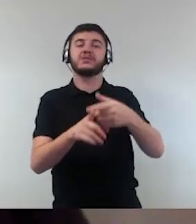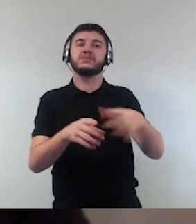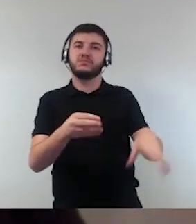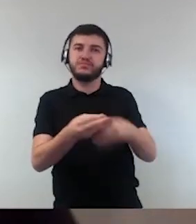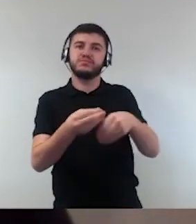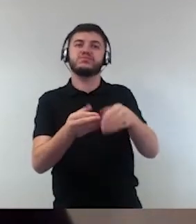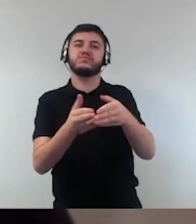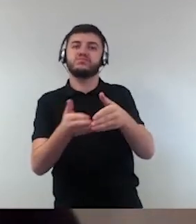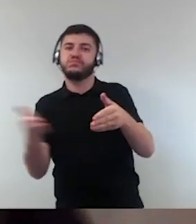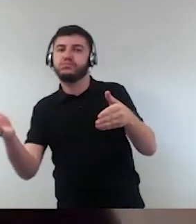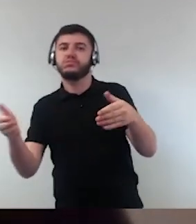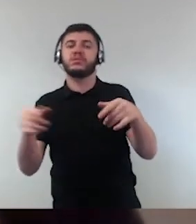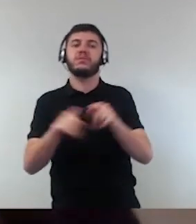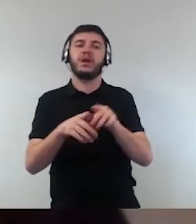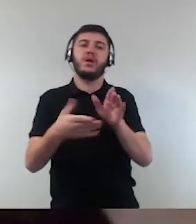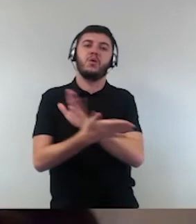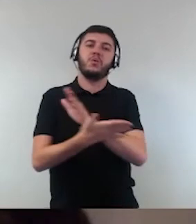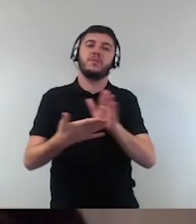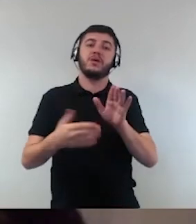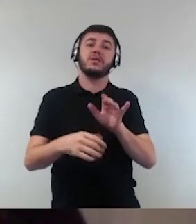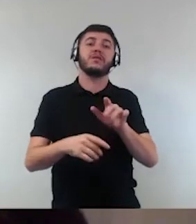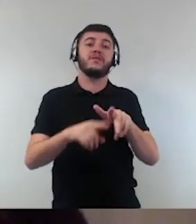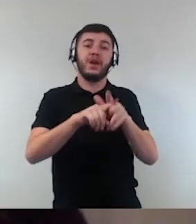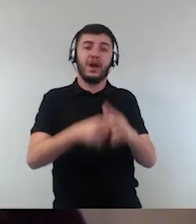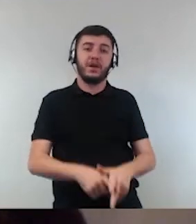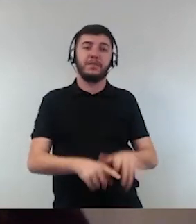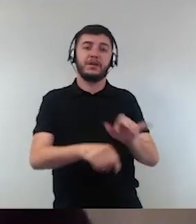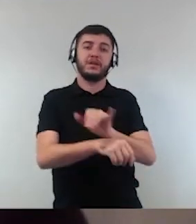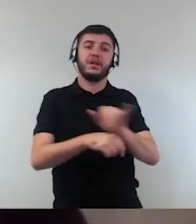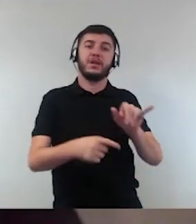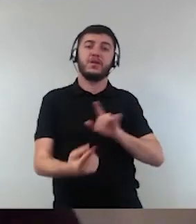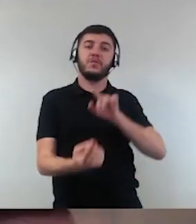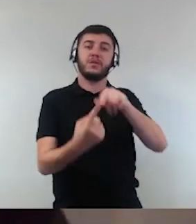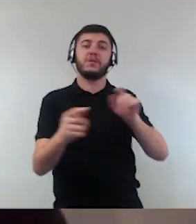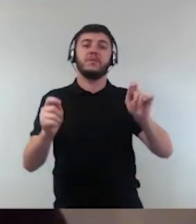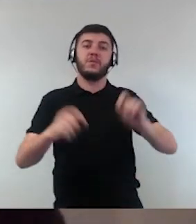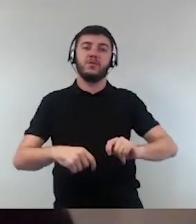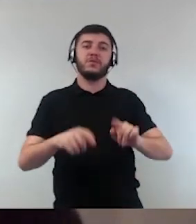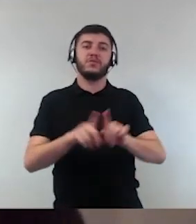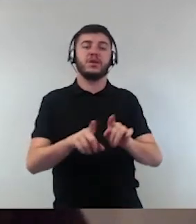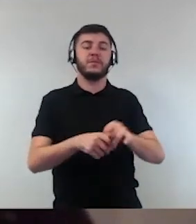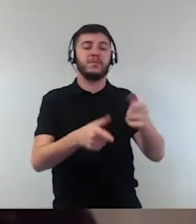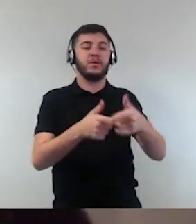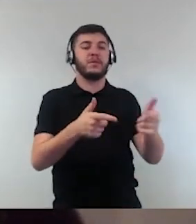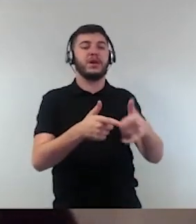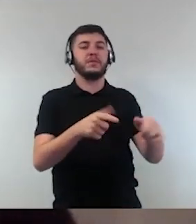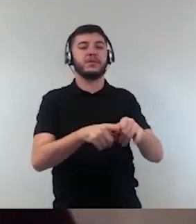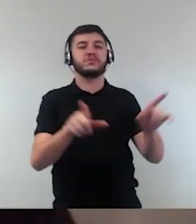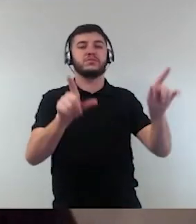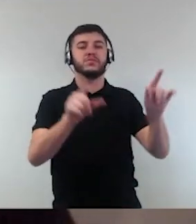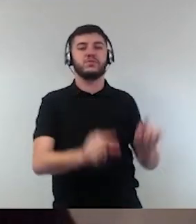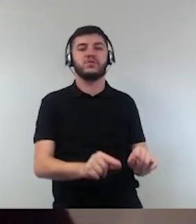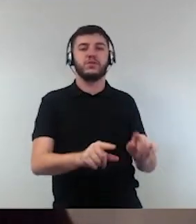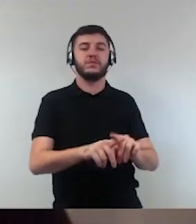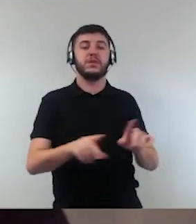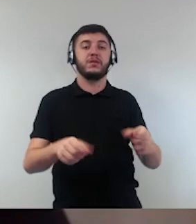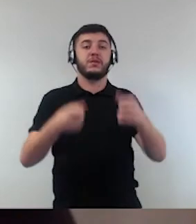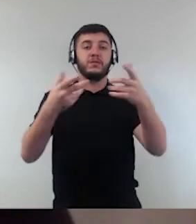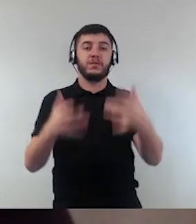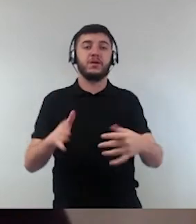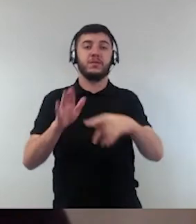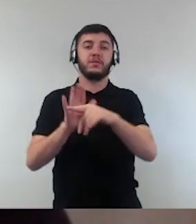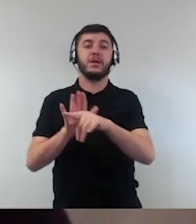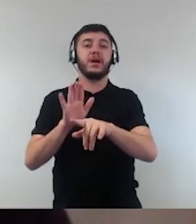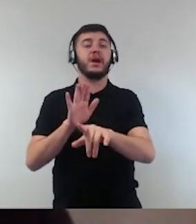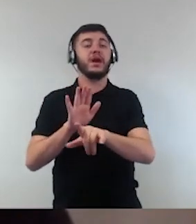a gente consiga mitigar esse momento que a gente está passando. Vou fazer só uma ressalva, o PLS 232, na minha concepção, ele vem